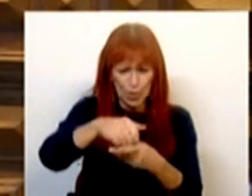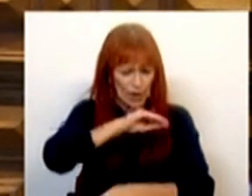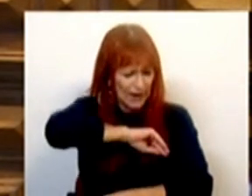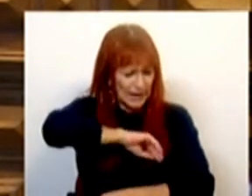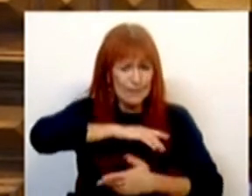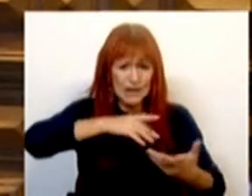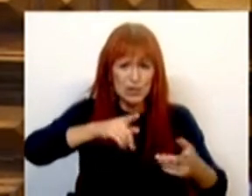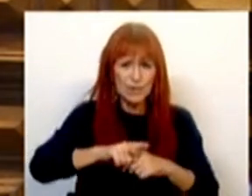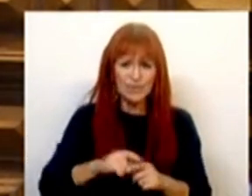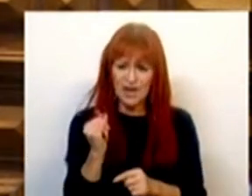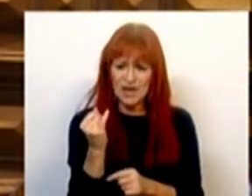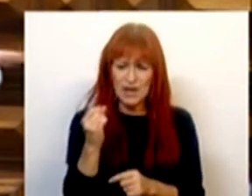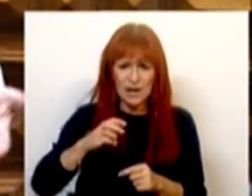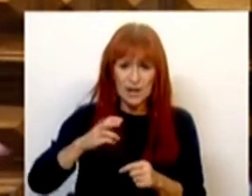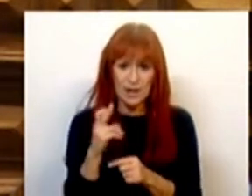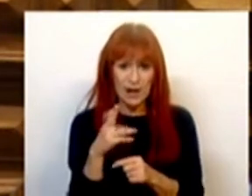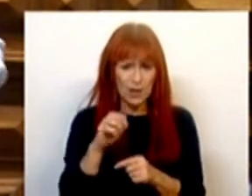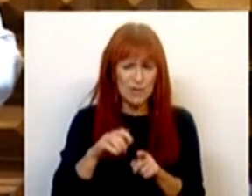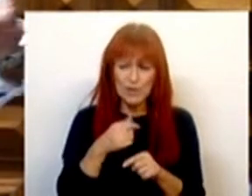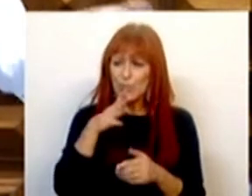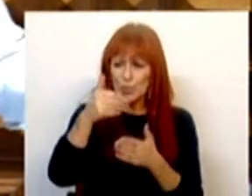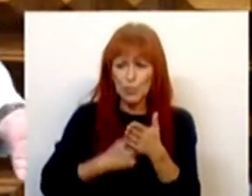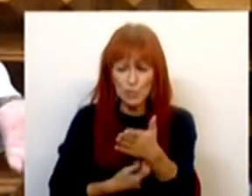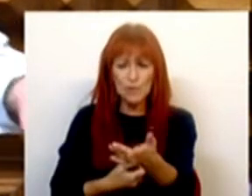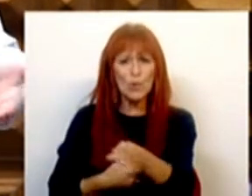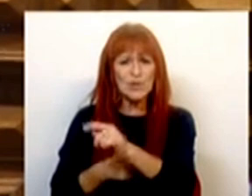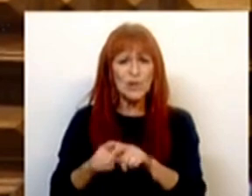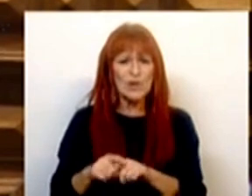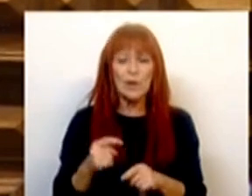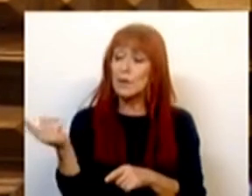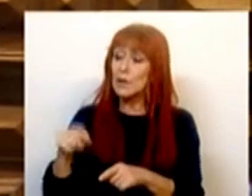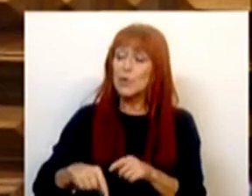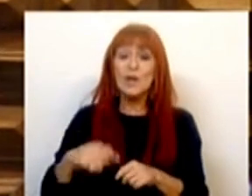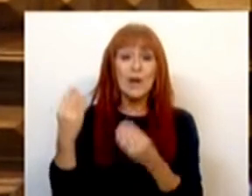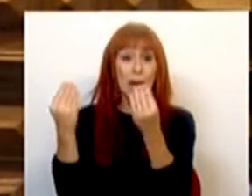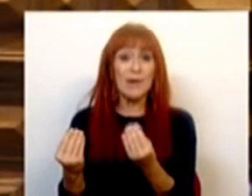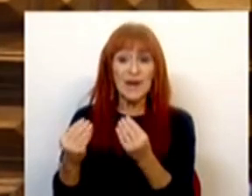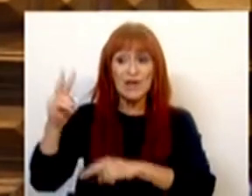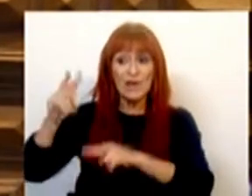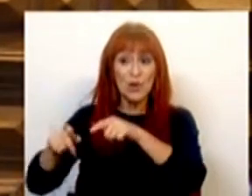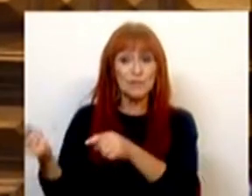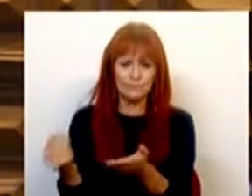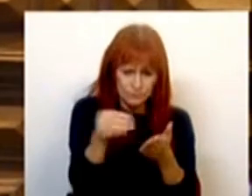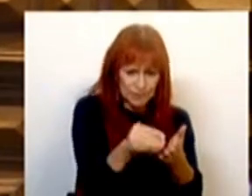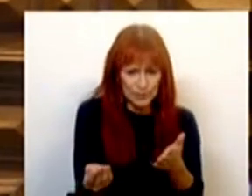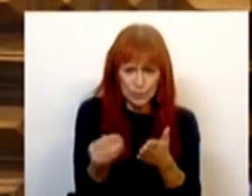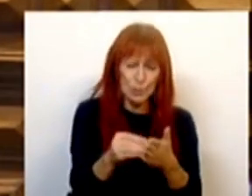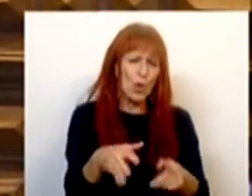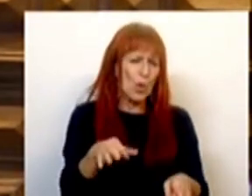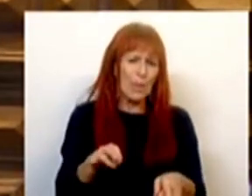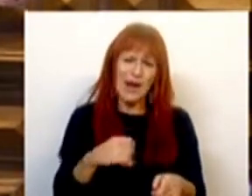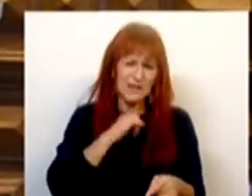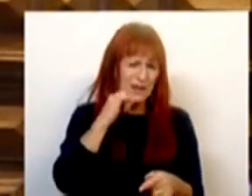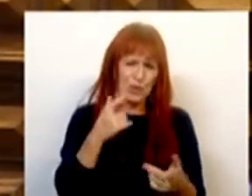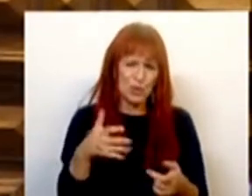rendimentos no IRS, mesmo aqueles que são declarados, mesmo aqueles que são provenientes de paraísos fiscais e que, portanto, Sra. Deputada, o Partido Socialista, como